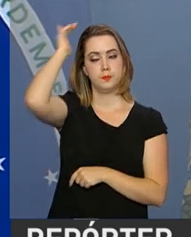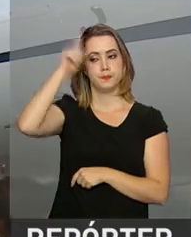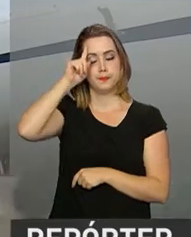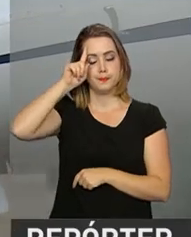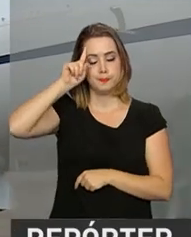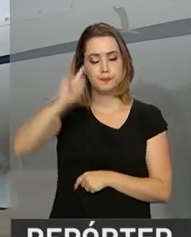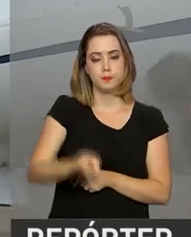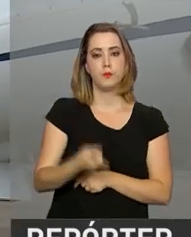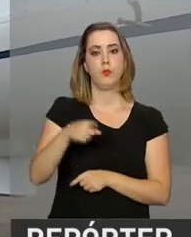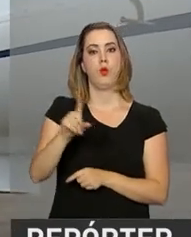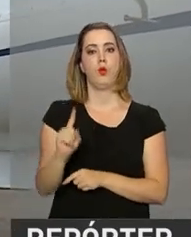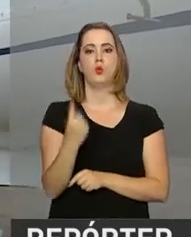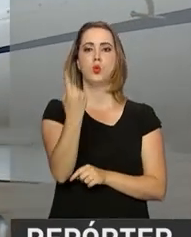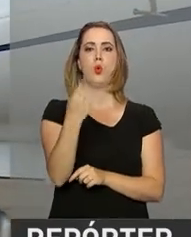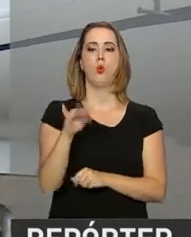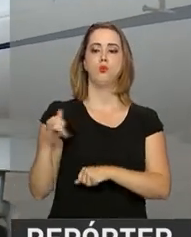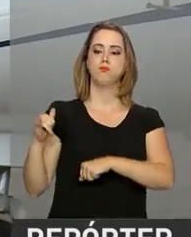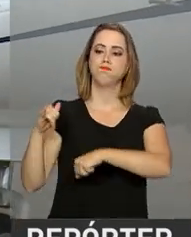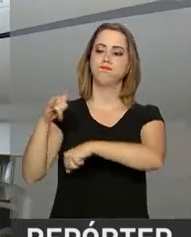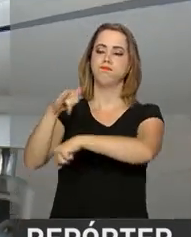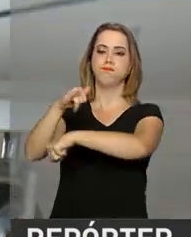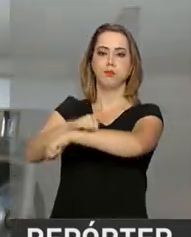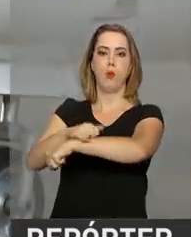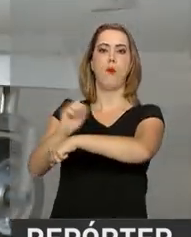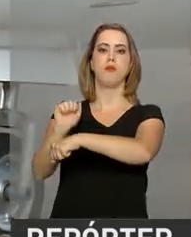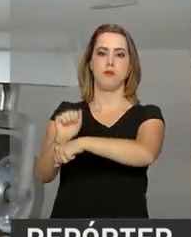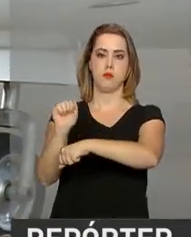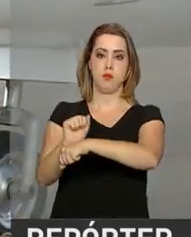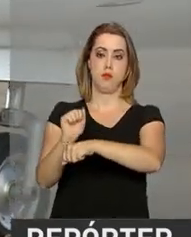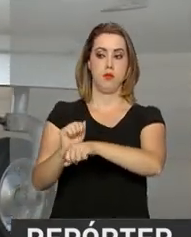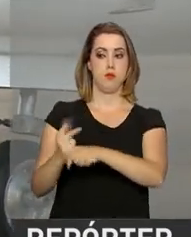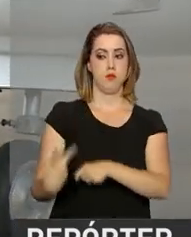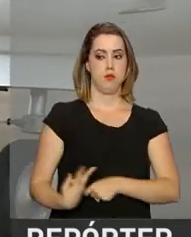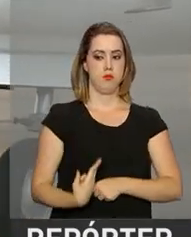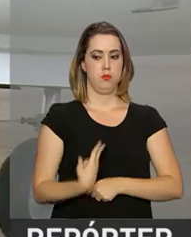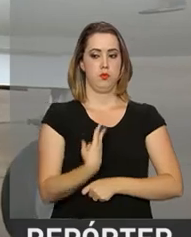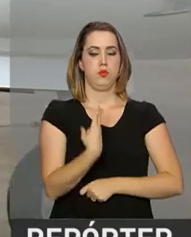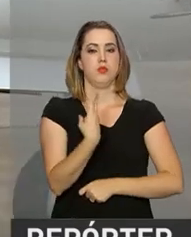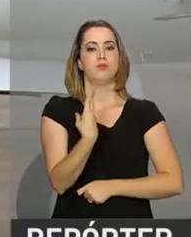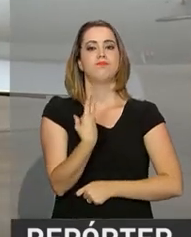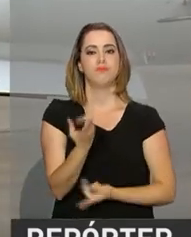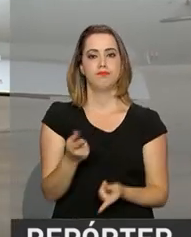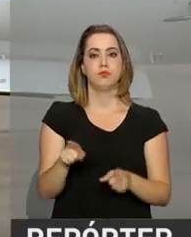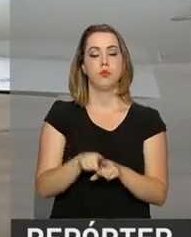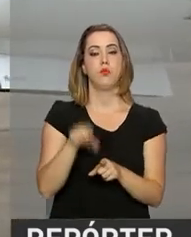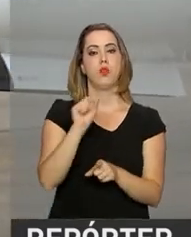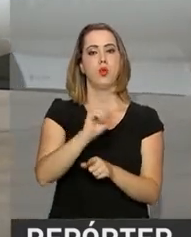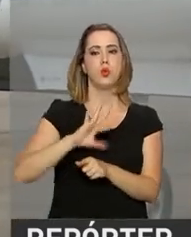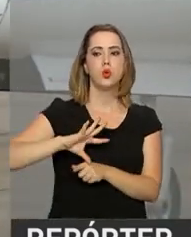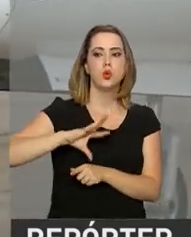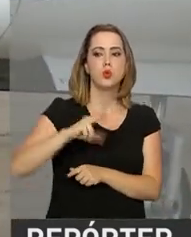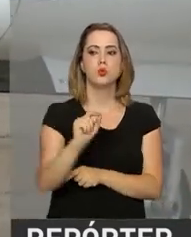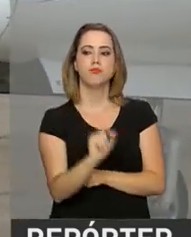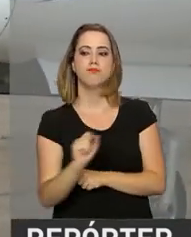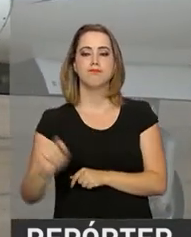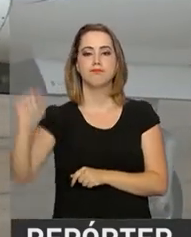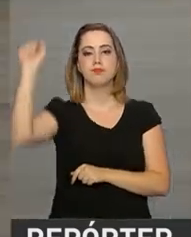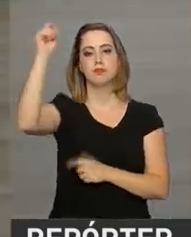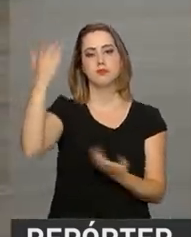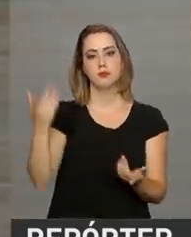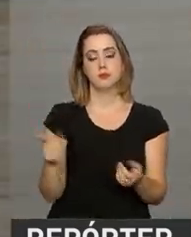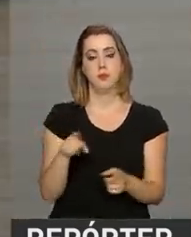brasileira reservasse aviões para o transporte de órgãos tecidos e partes do corpo humano em todo o território